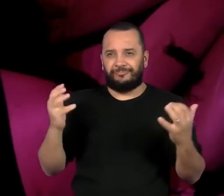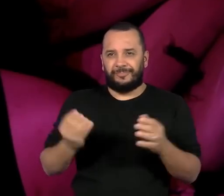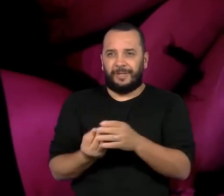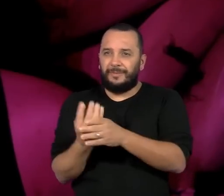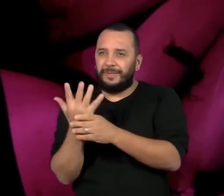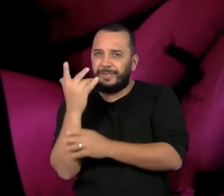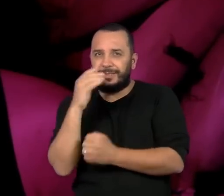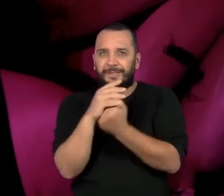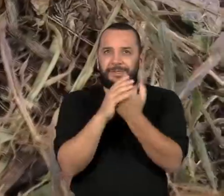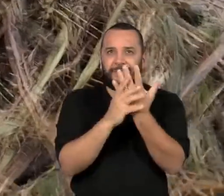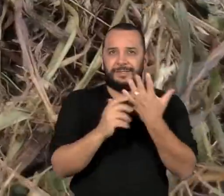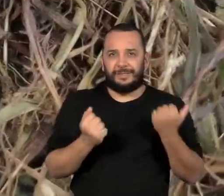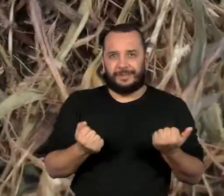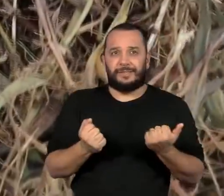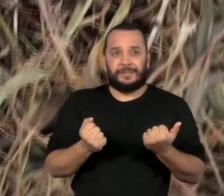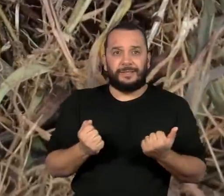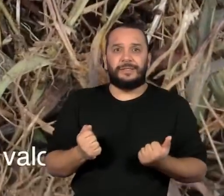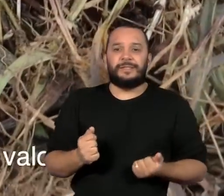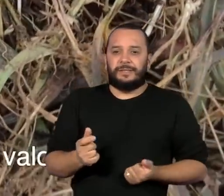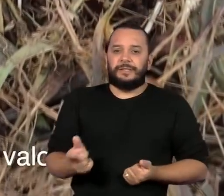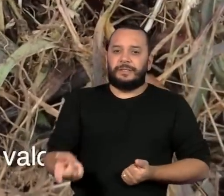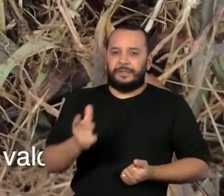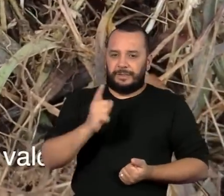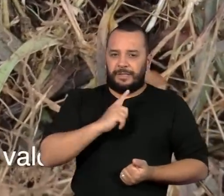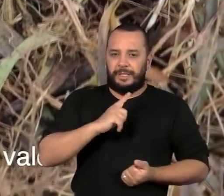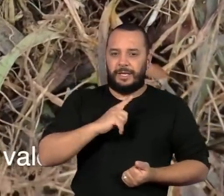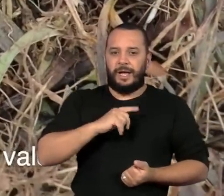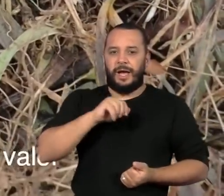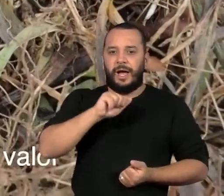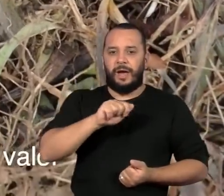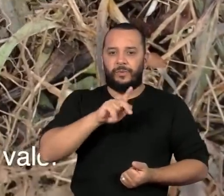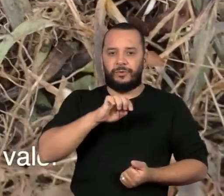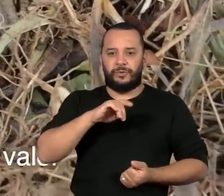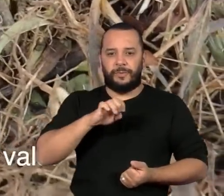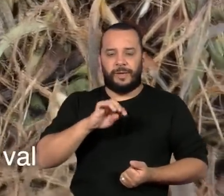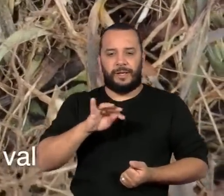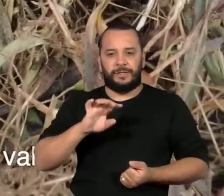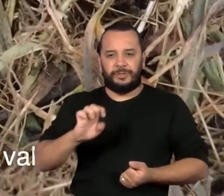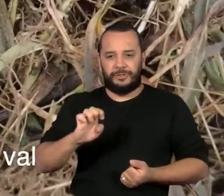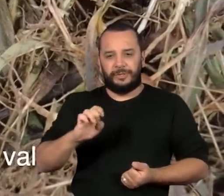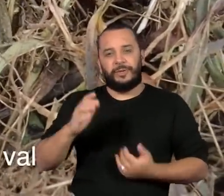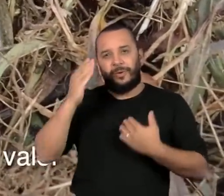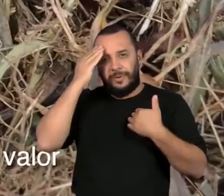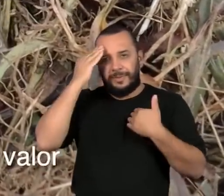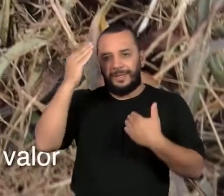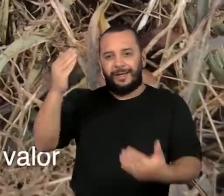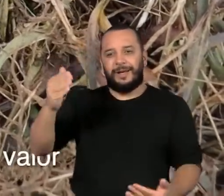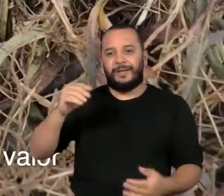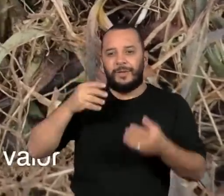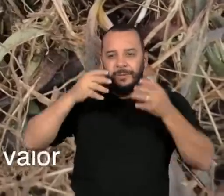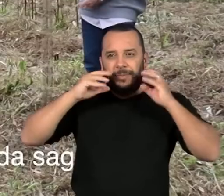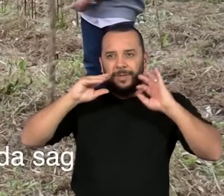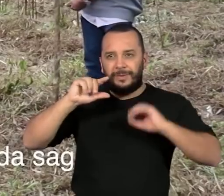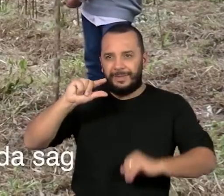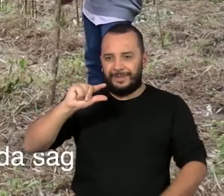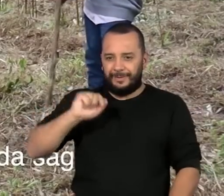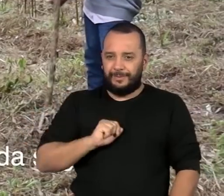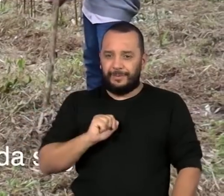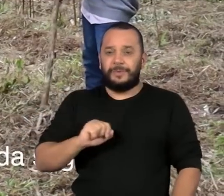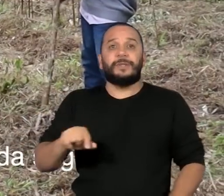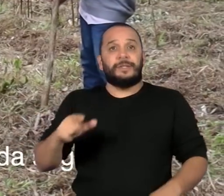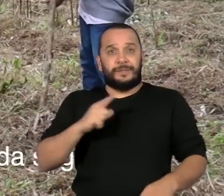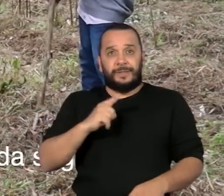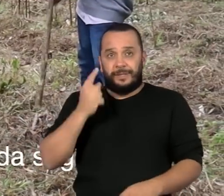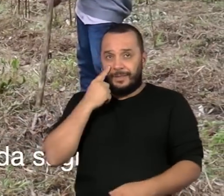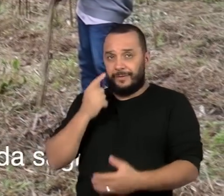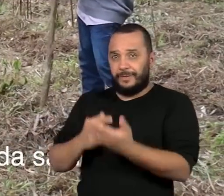seus encantados. A Gudjevete Milhozinho, ou Obrigado Milhozinho, é o filme de Querexu Guarani. Estas cenas